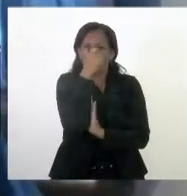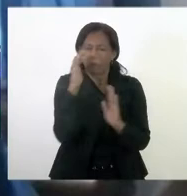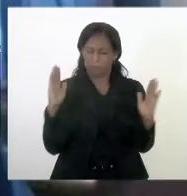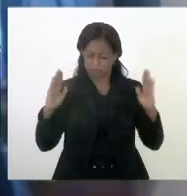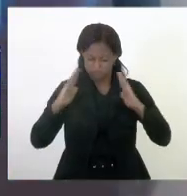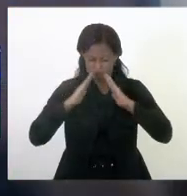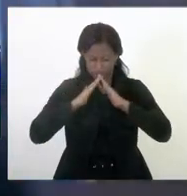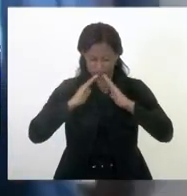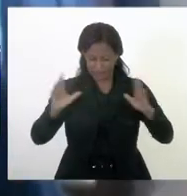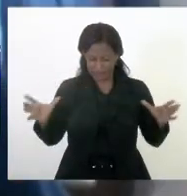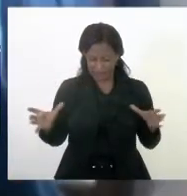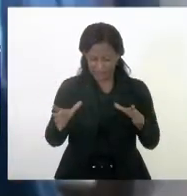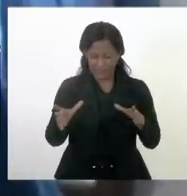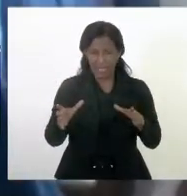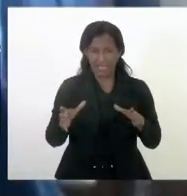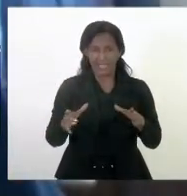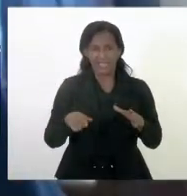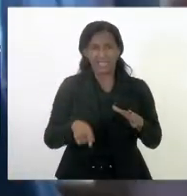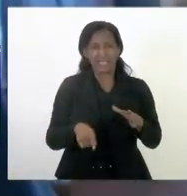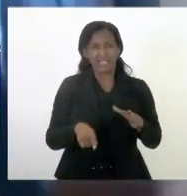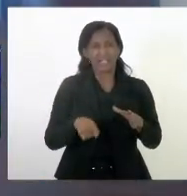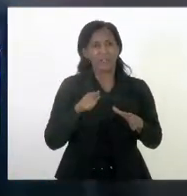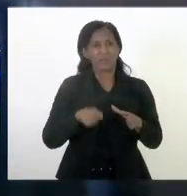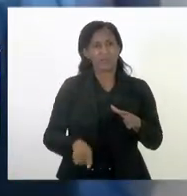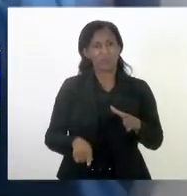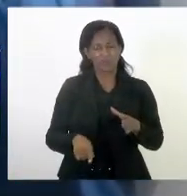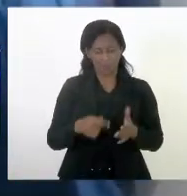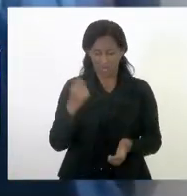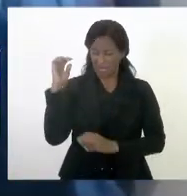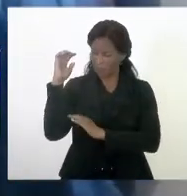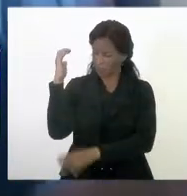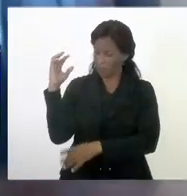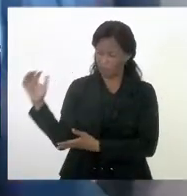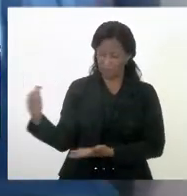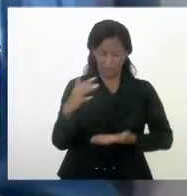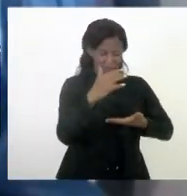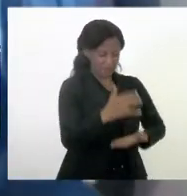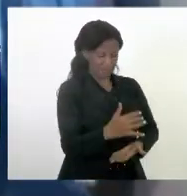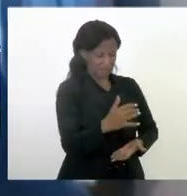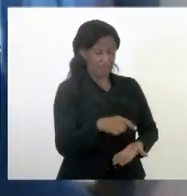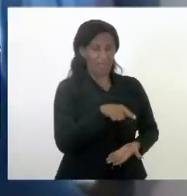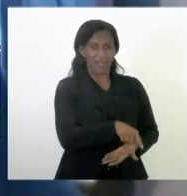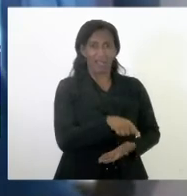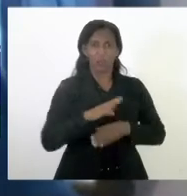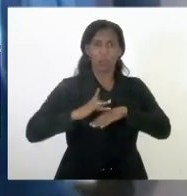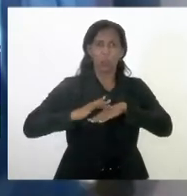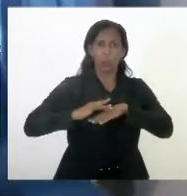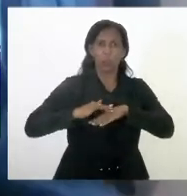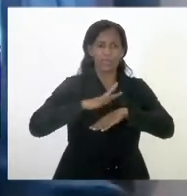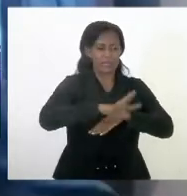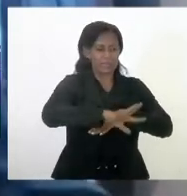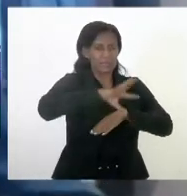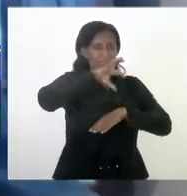Então, você está agravando a fome, desmatando, agravando as